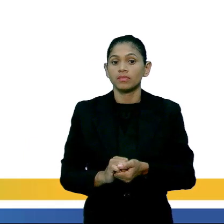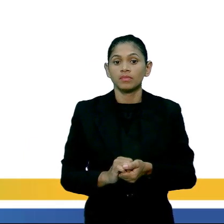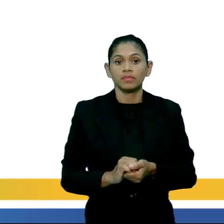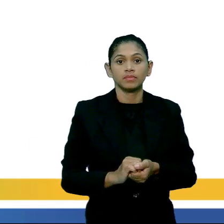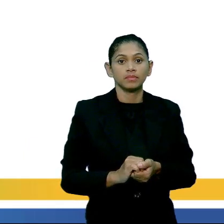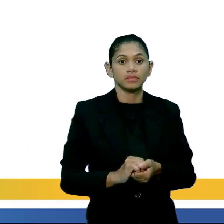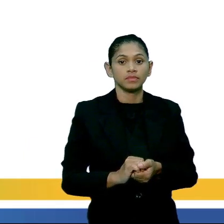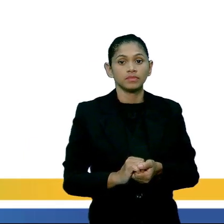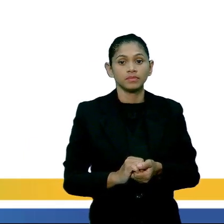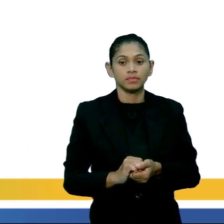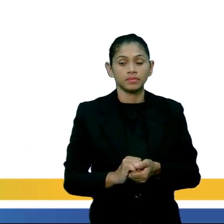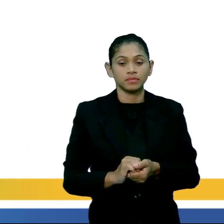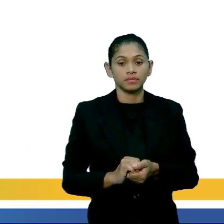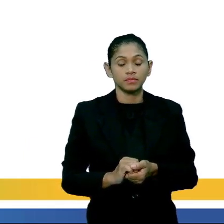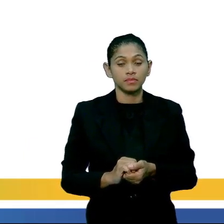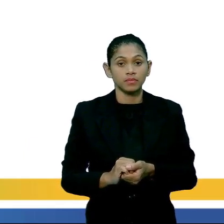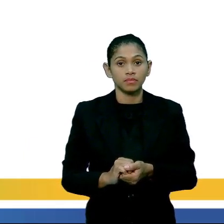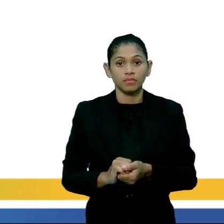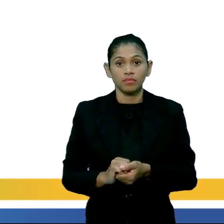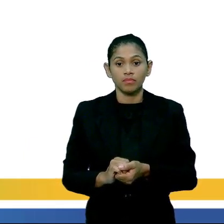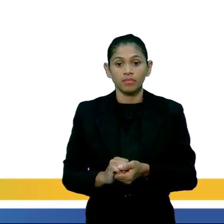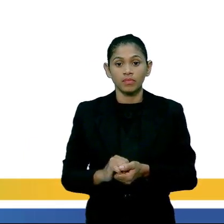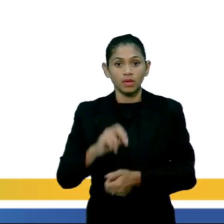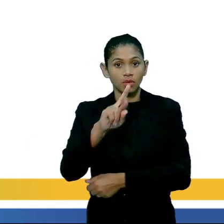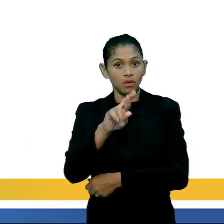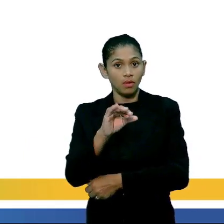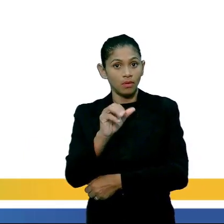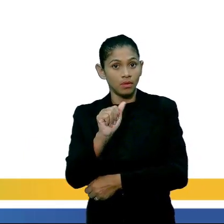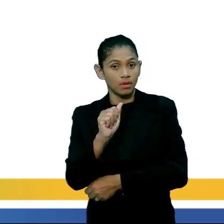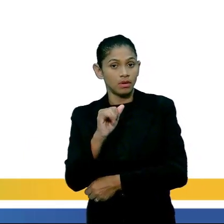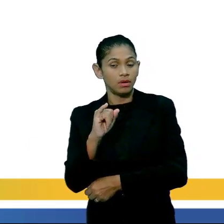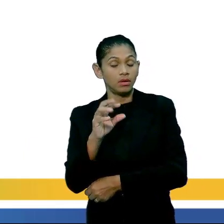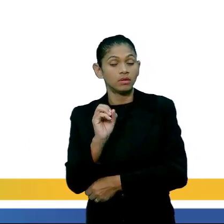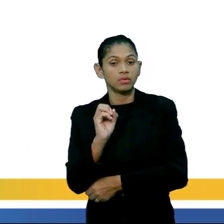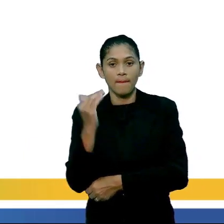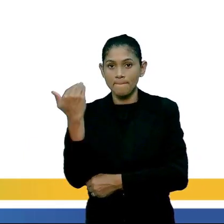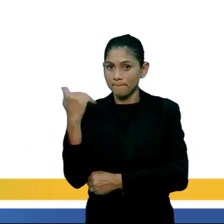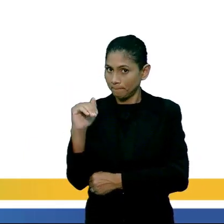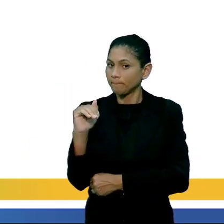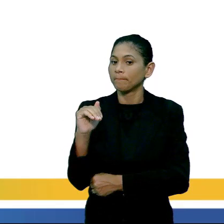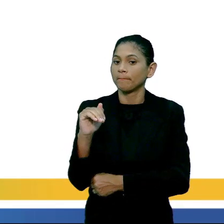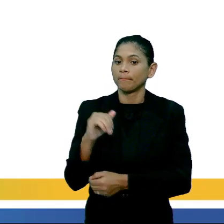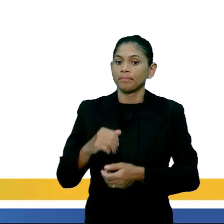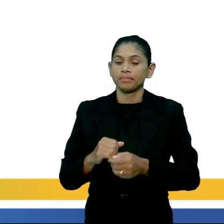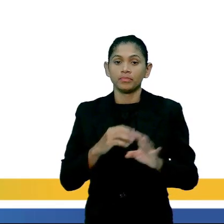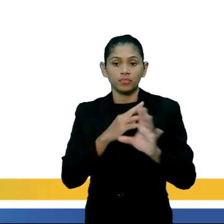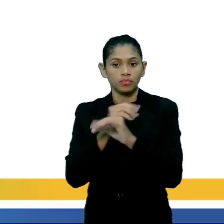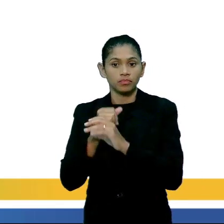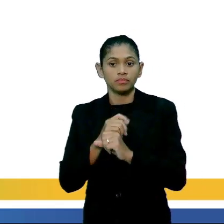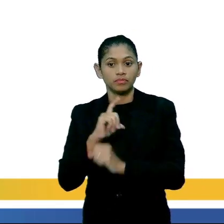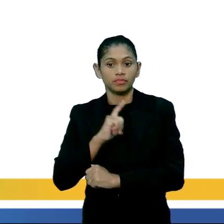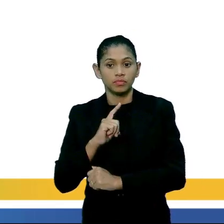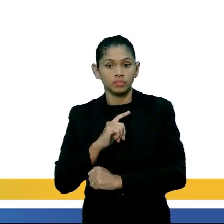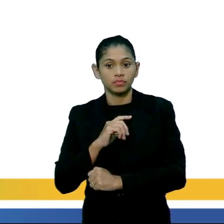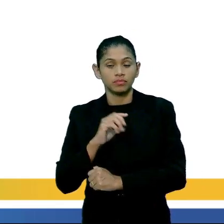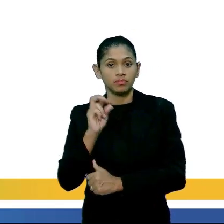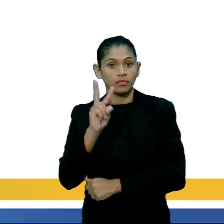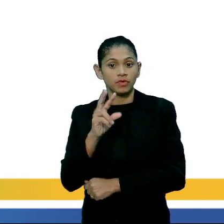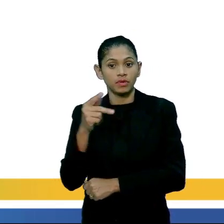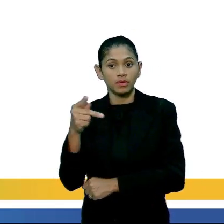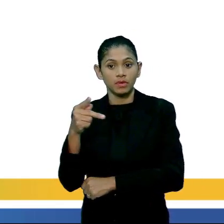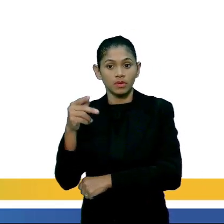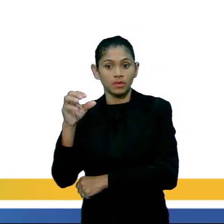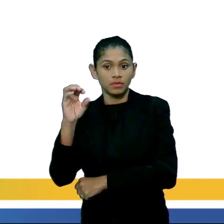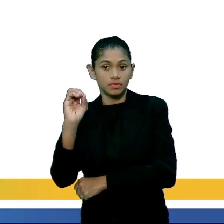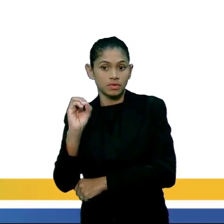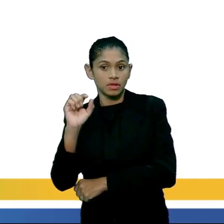o raio então é meio, tá? Vamos lá. Calculando, então nós temos